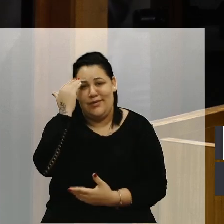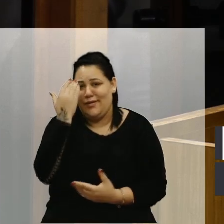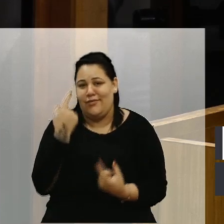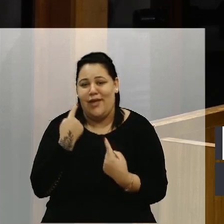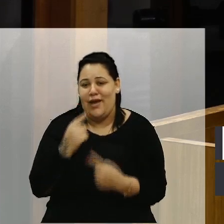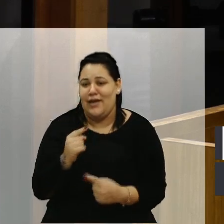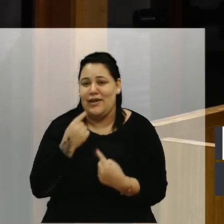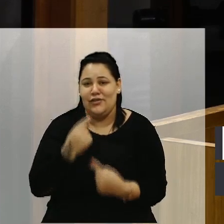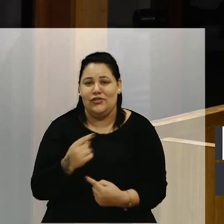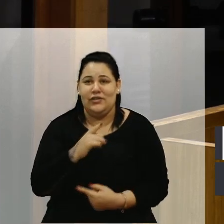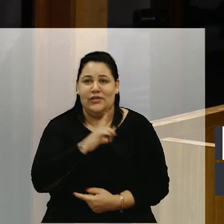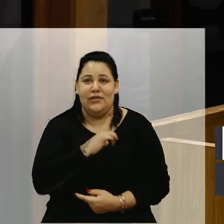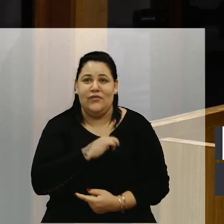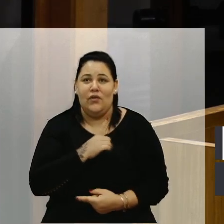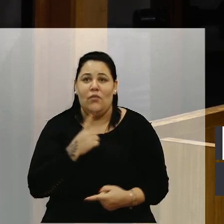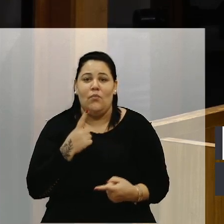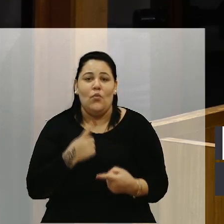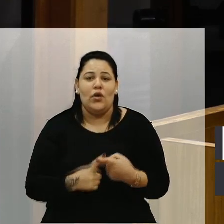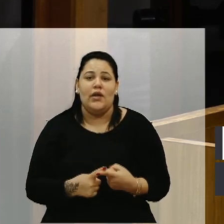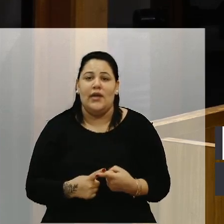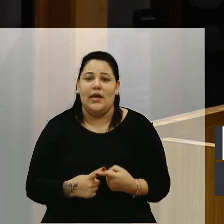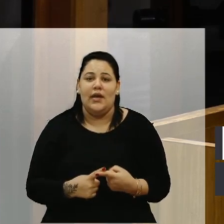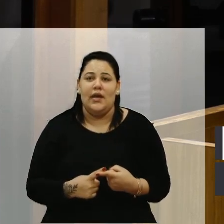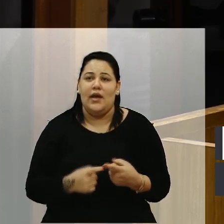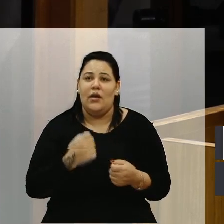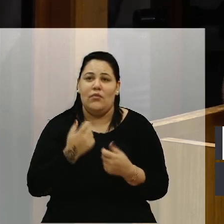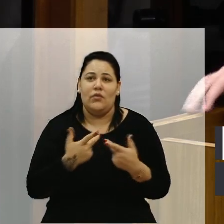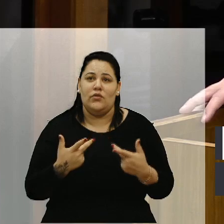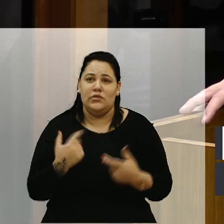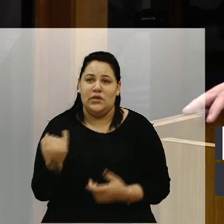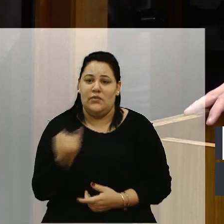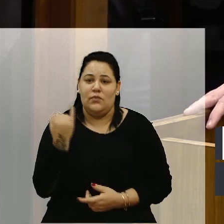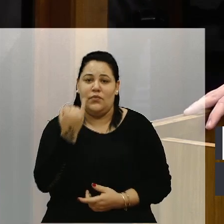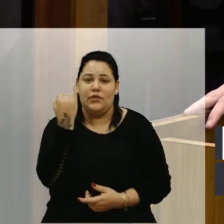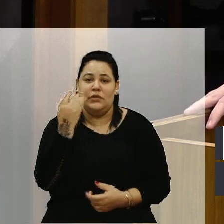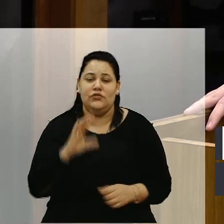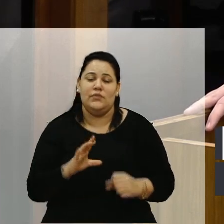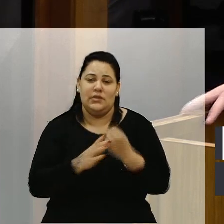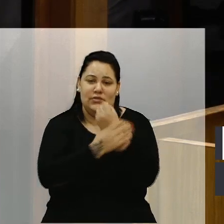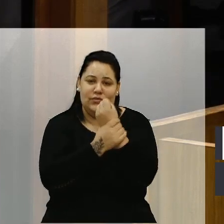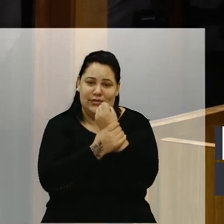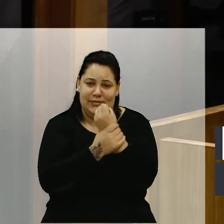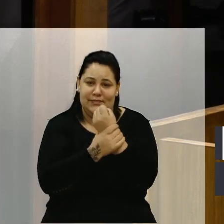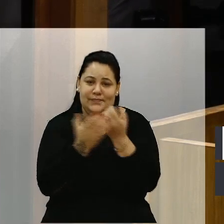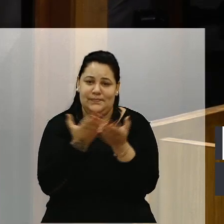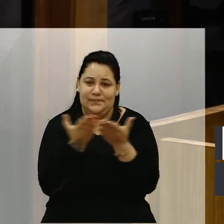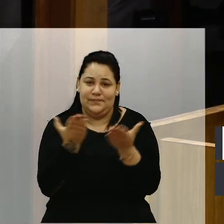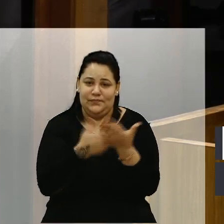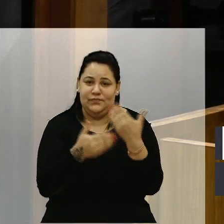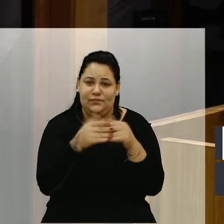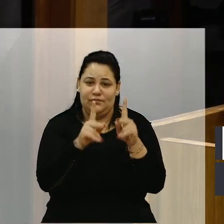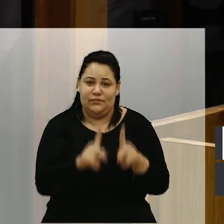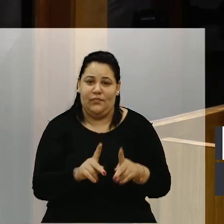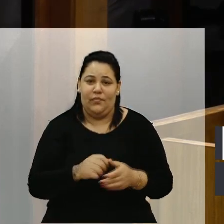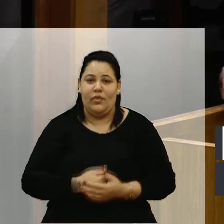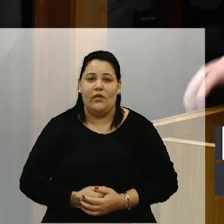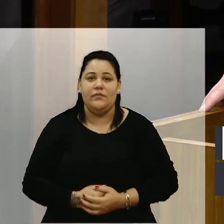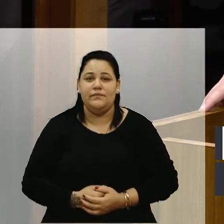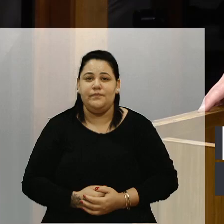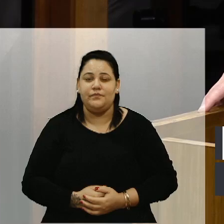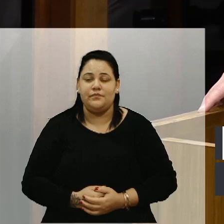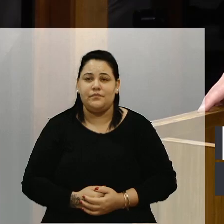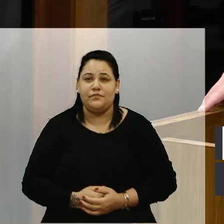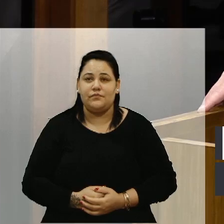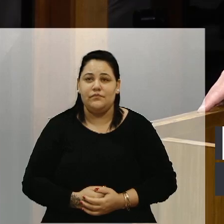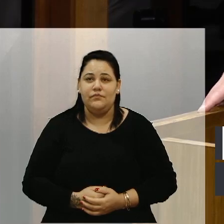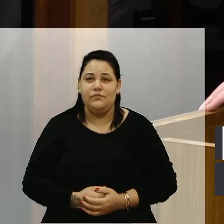né, porque é algo fundamental para a segurança de todas as pessoas. E um outro ponto